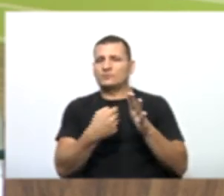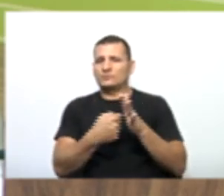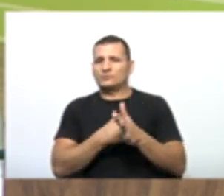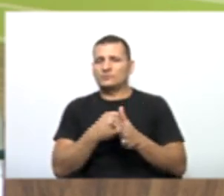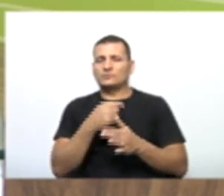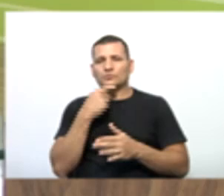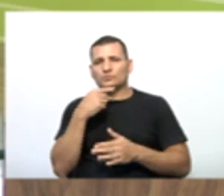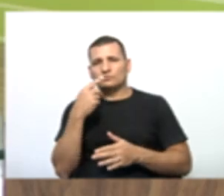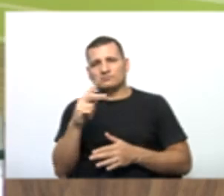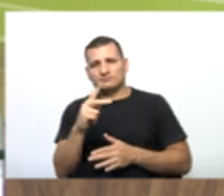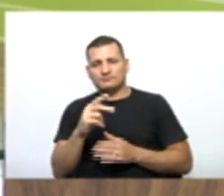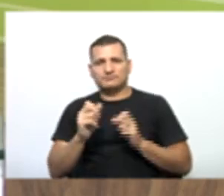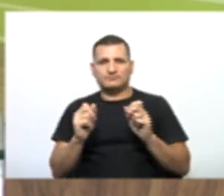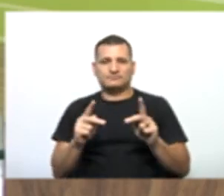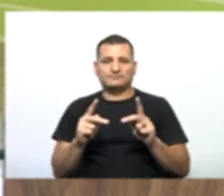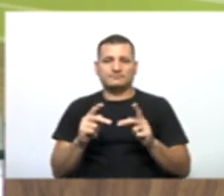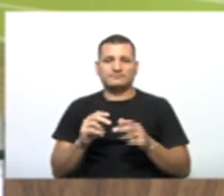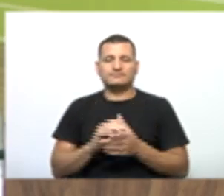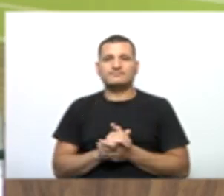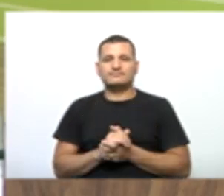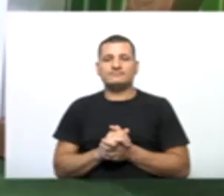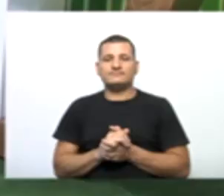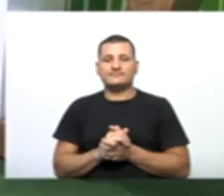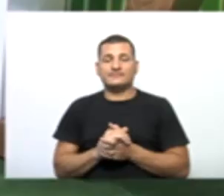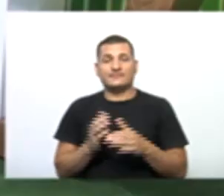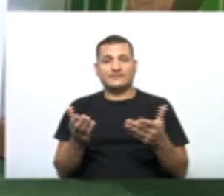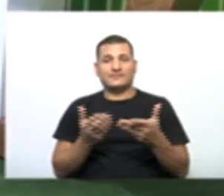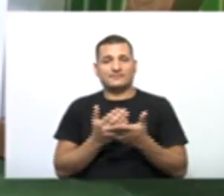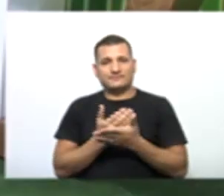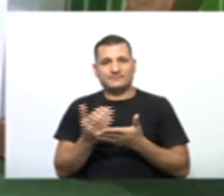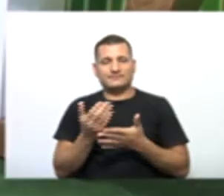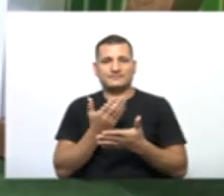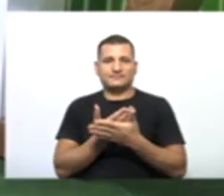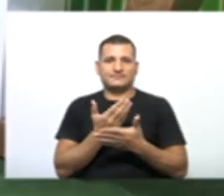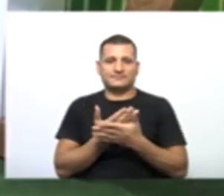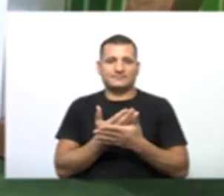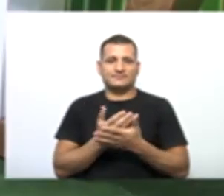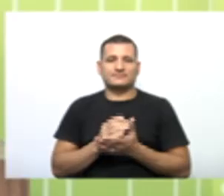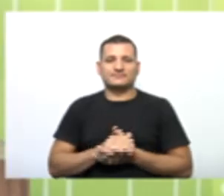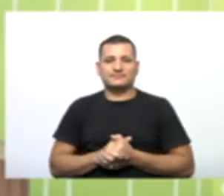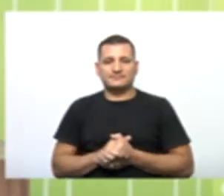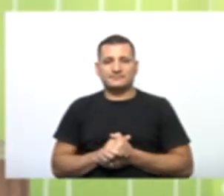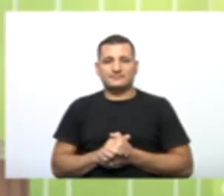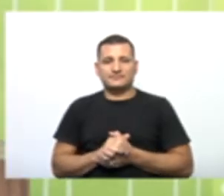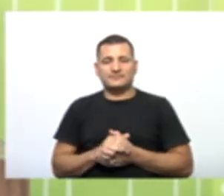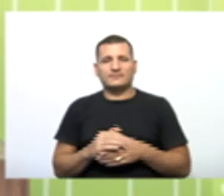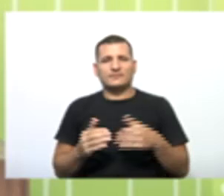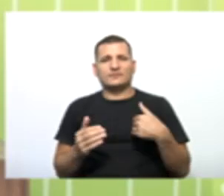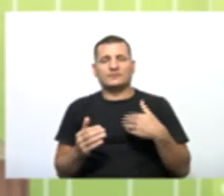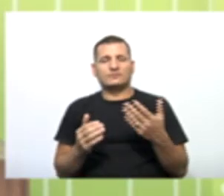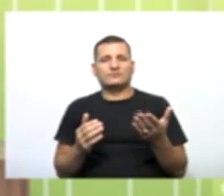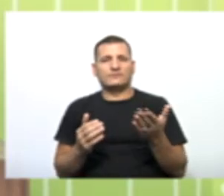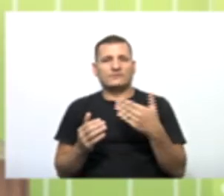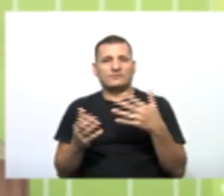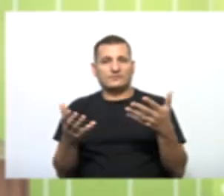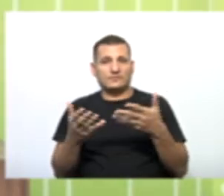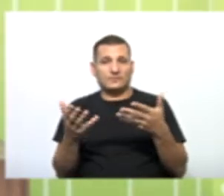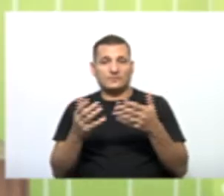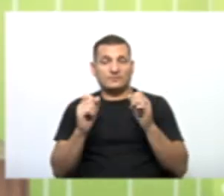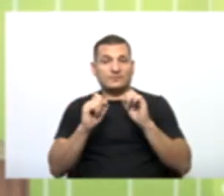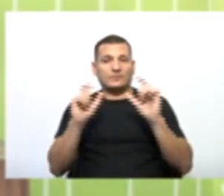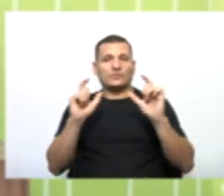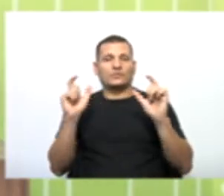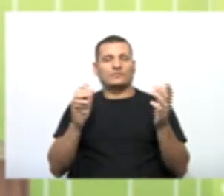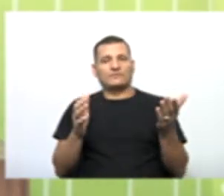mesmo tempo da aula, tá bom? Então vamos lá, professor Wesley, né? Vamos começar a aula aí mais uma vez, né? Exatamente. Vamos com a gente, termina de acordar e